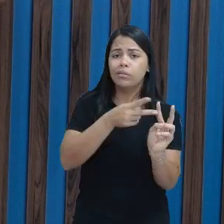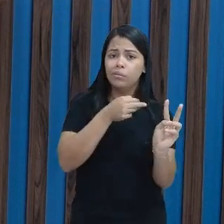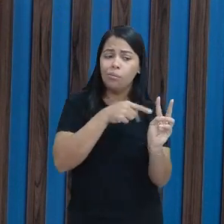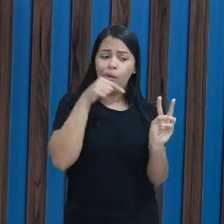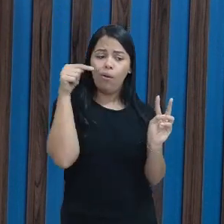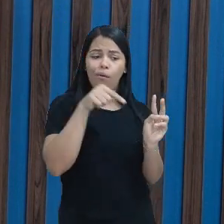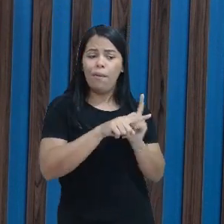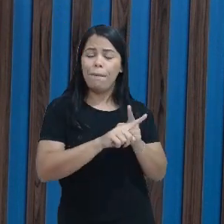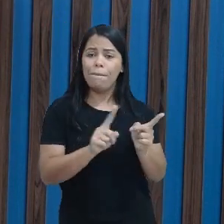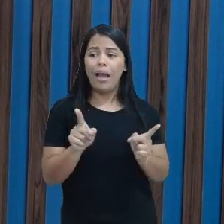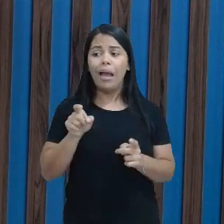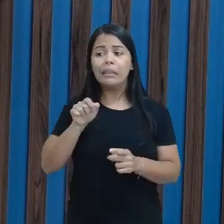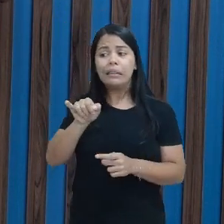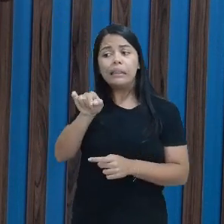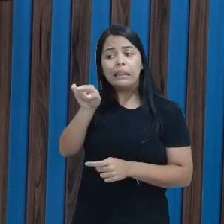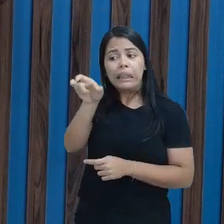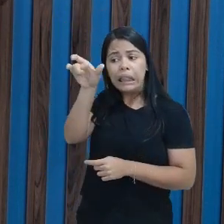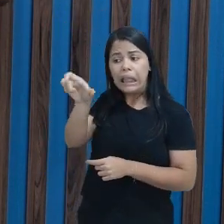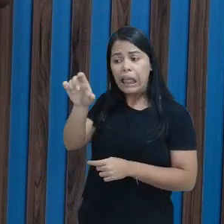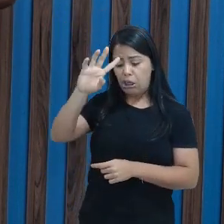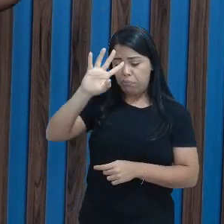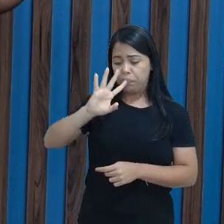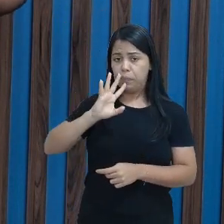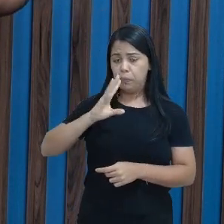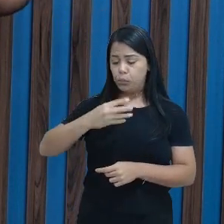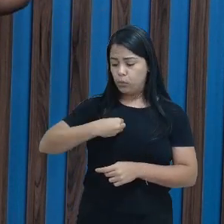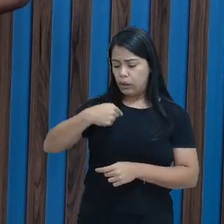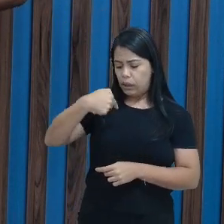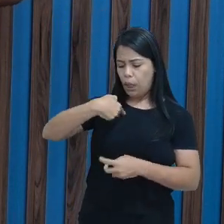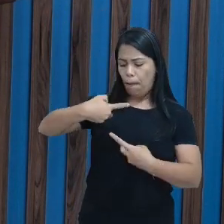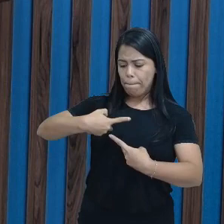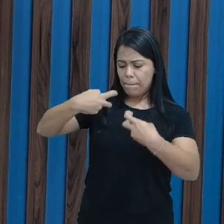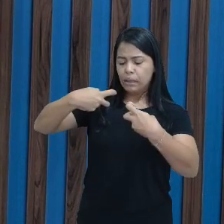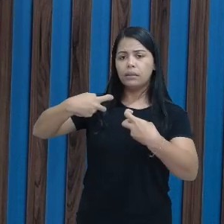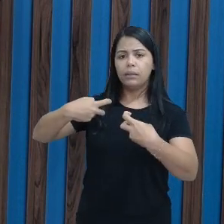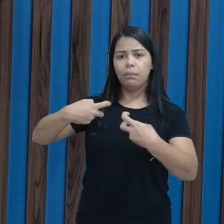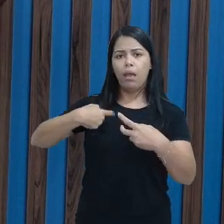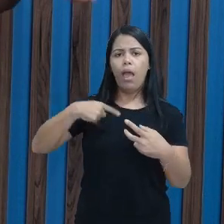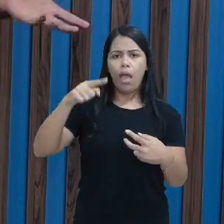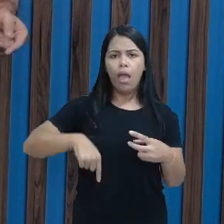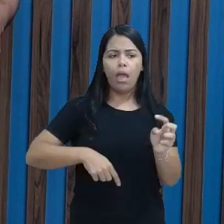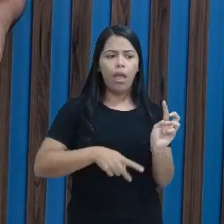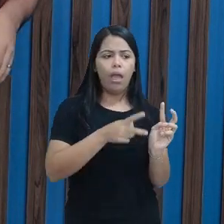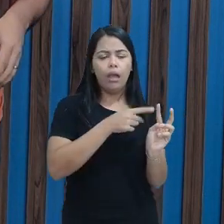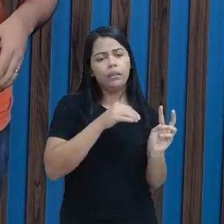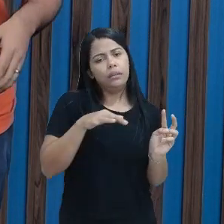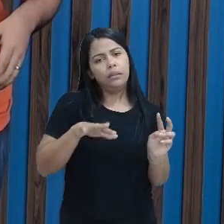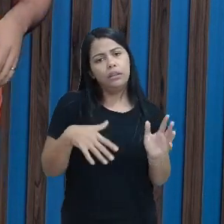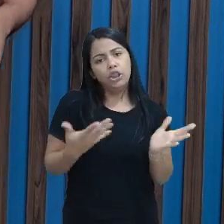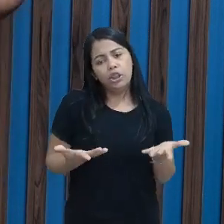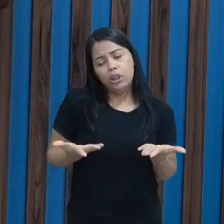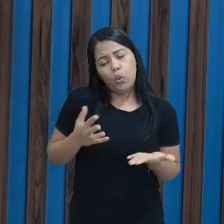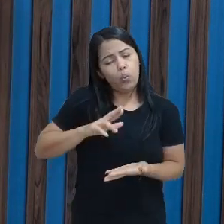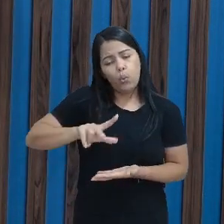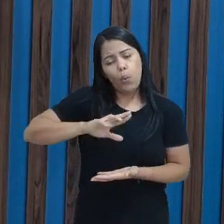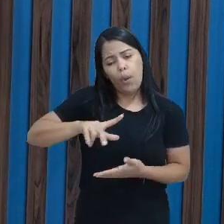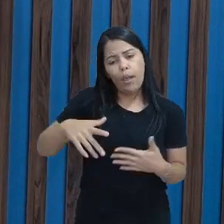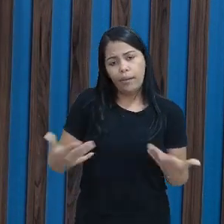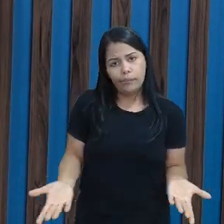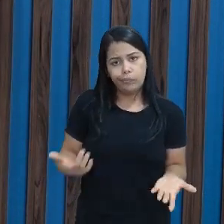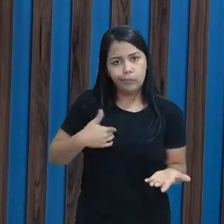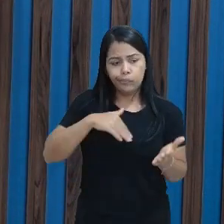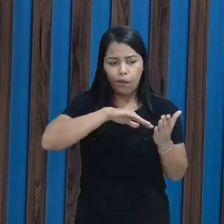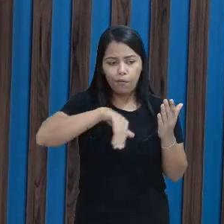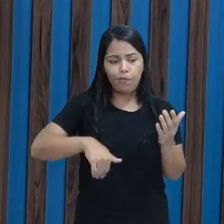não se auto-identificar, se ele não se reconhecer como indígena, aí ele já não está mais dentro desse